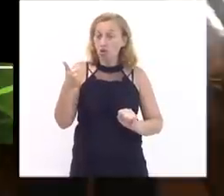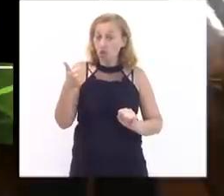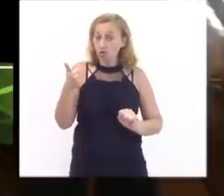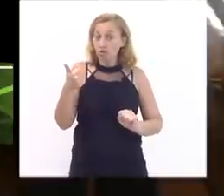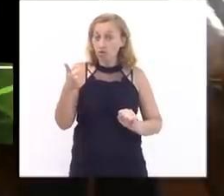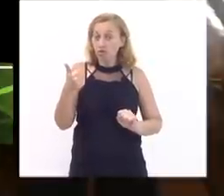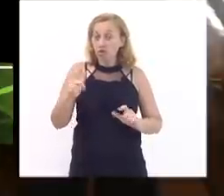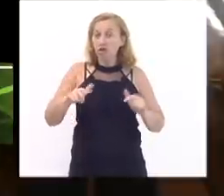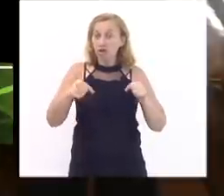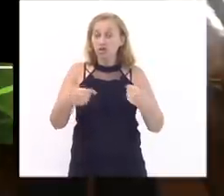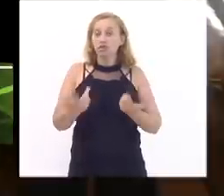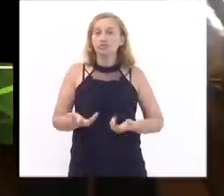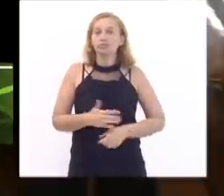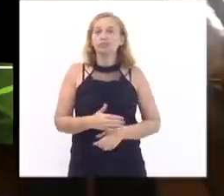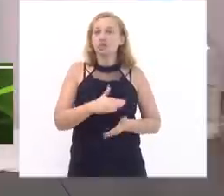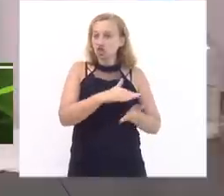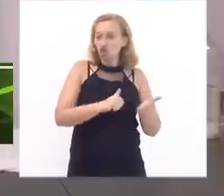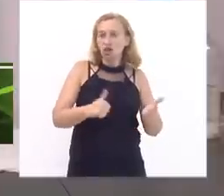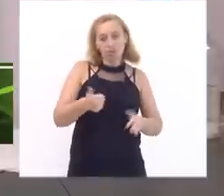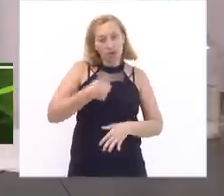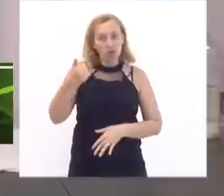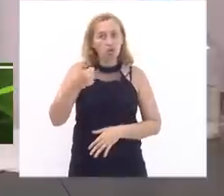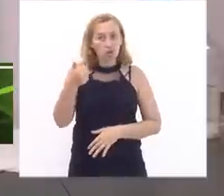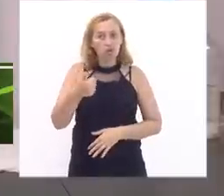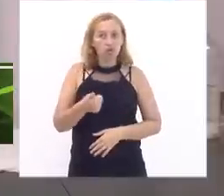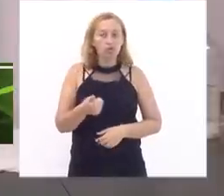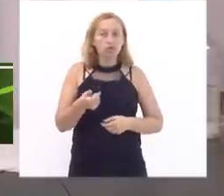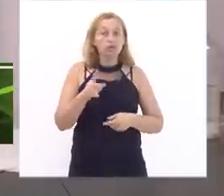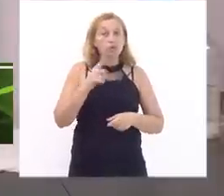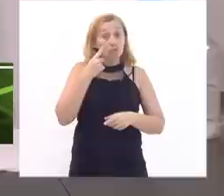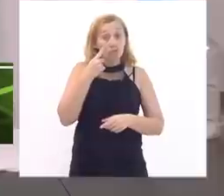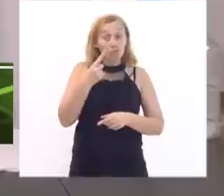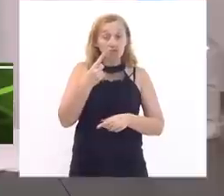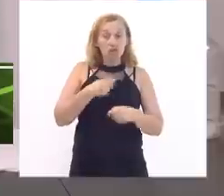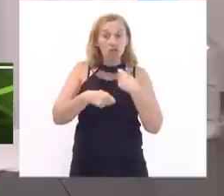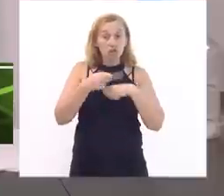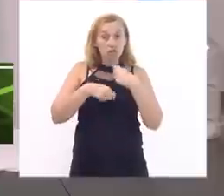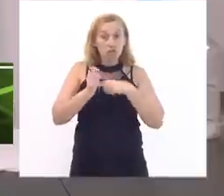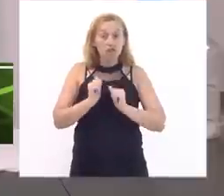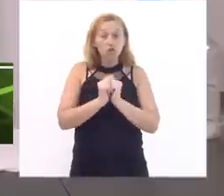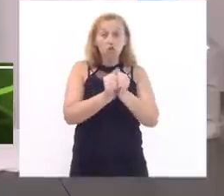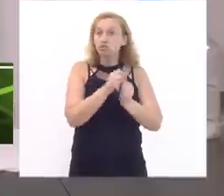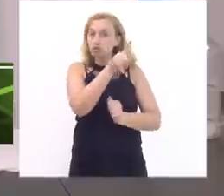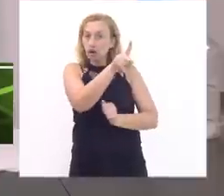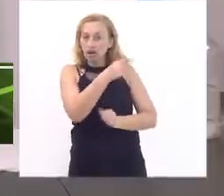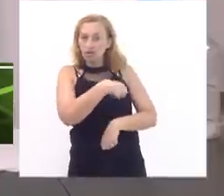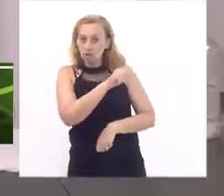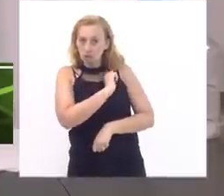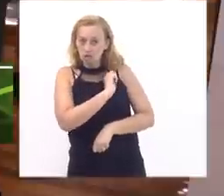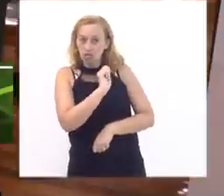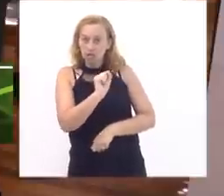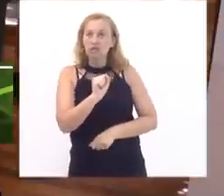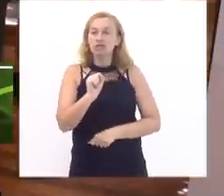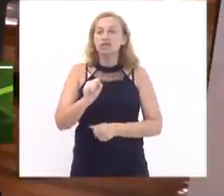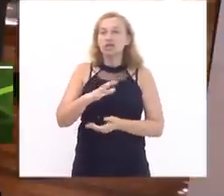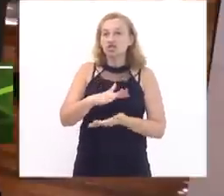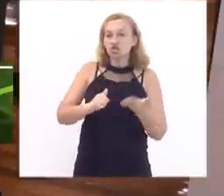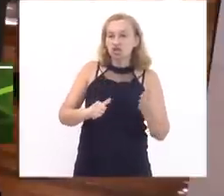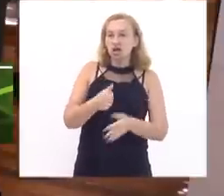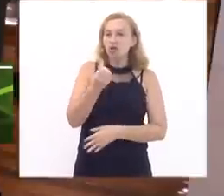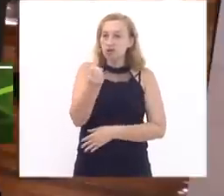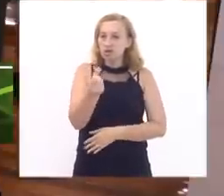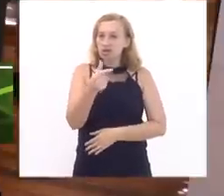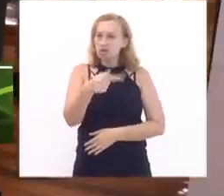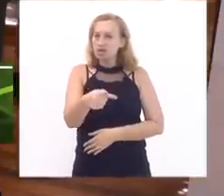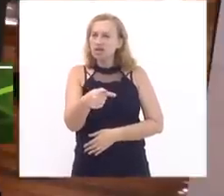futura. Retirar, porque a gente pode ter isso aqui como negociação junto lá do regime. Então, retirar o 6, o